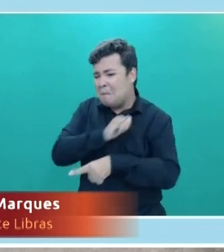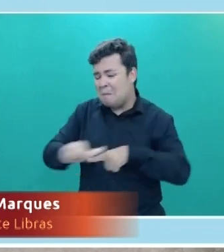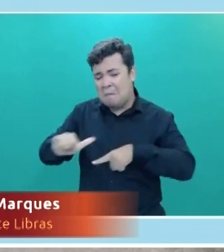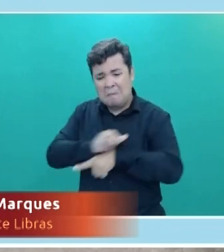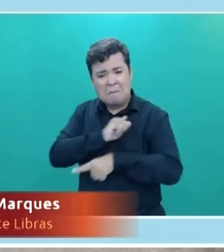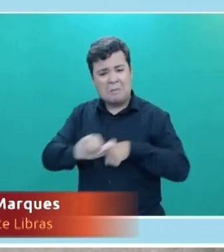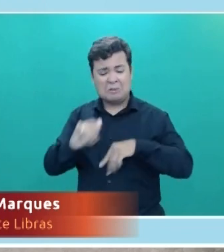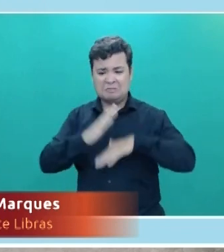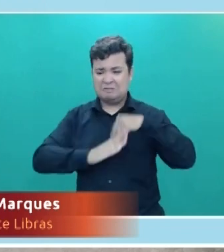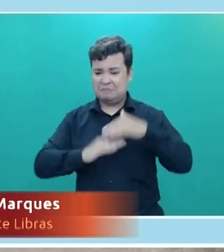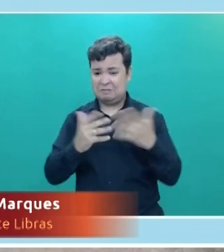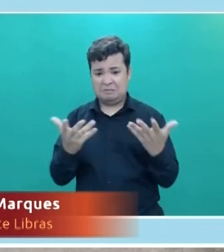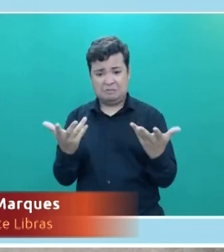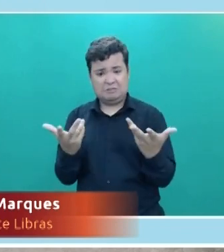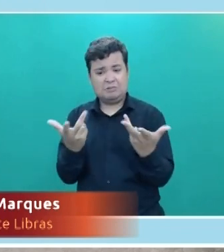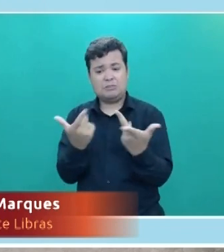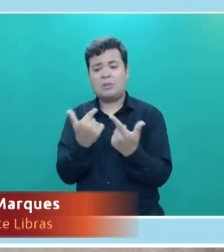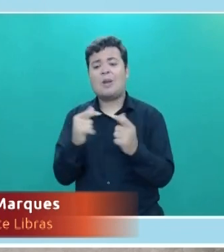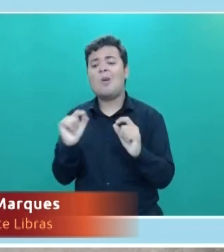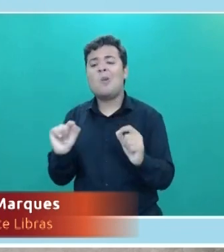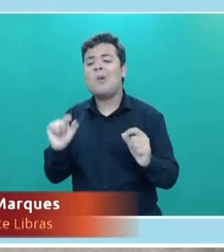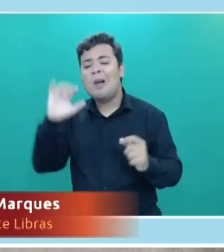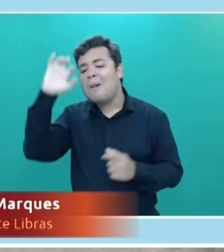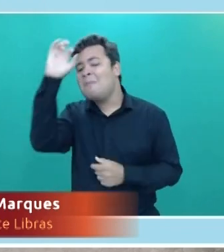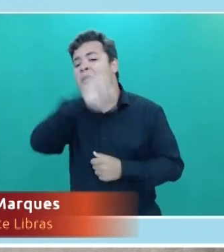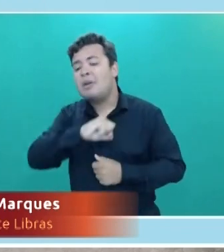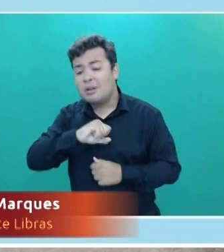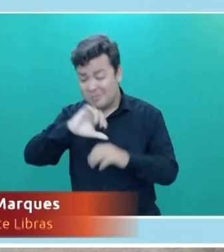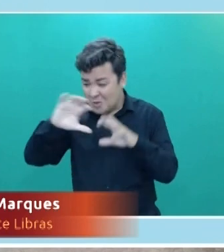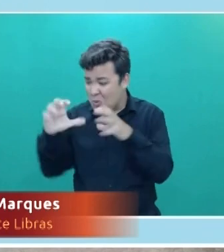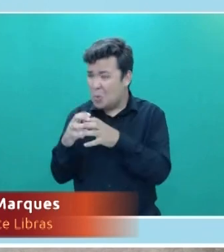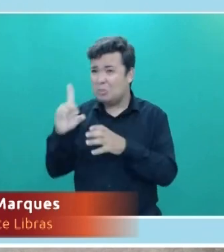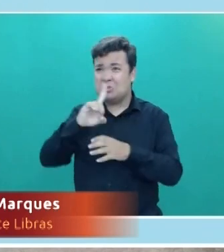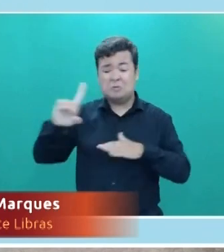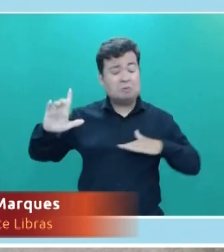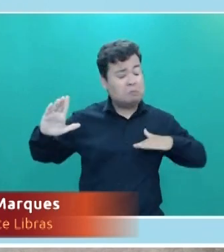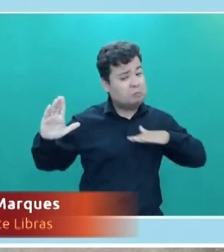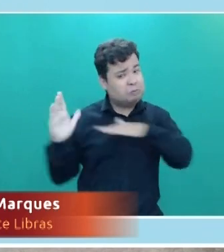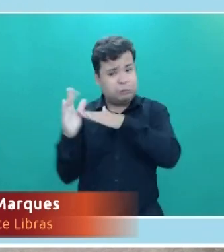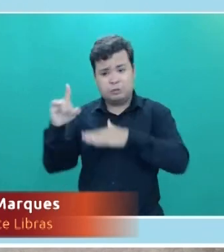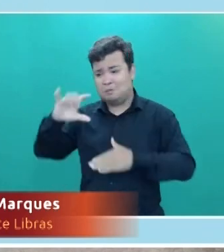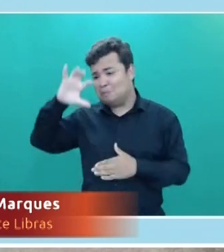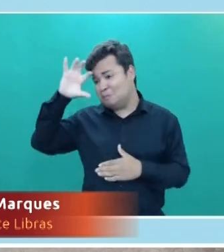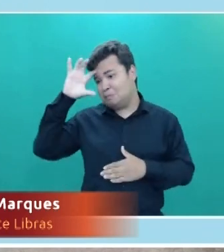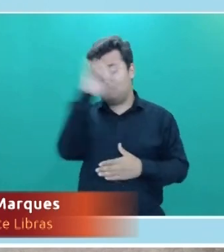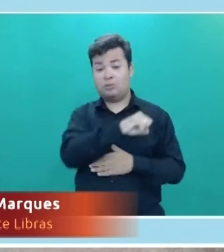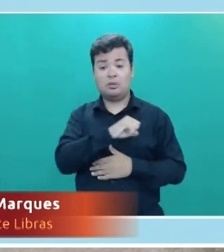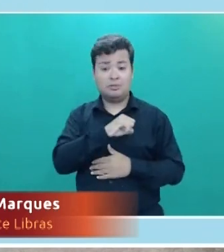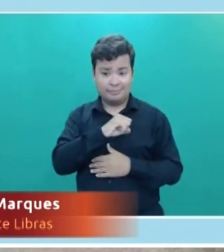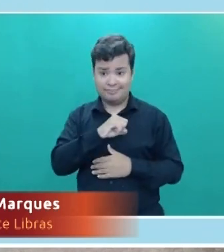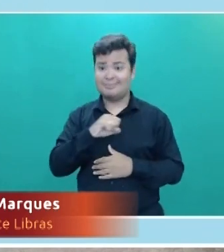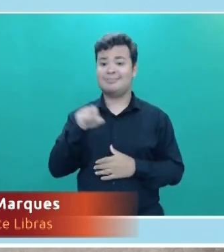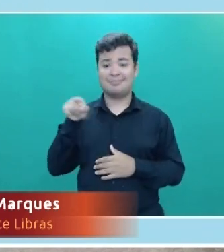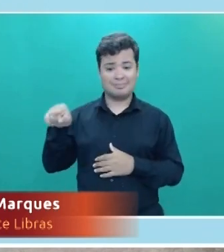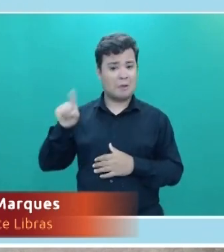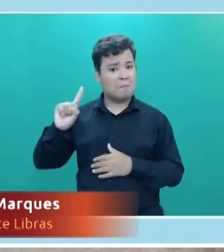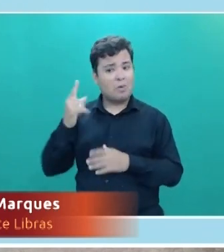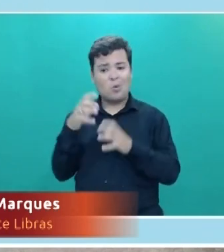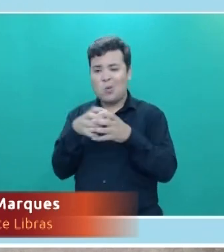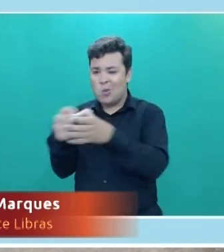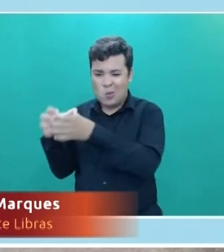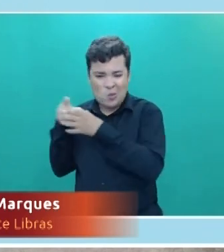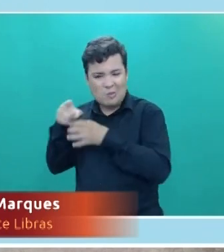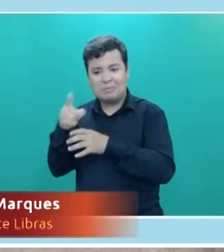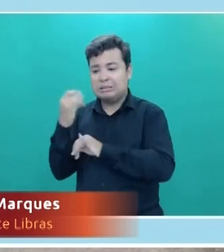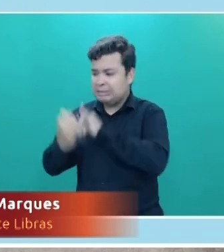pode proporcionar, foi justamente a extrema-direita, né? Tem estudos também apontando isso, né? Os primeiros grupos a utilizar a internet como